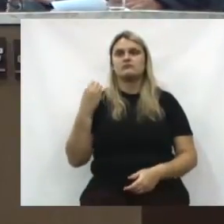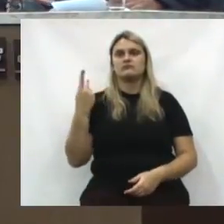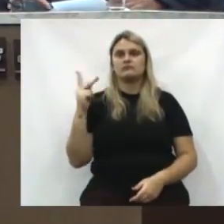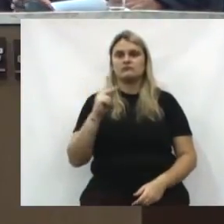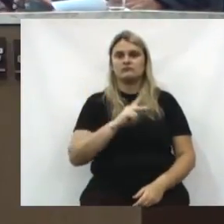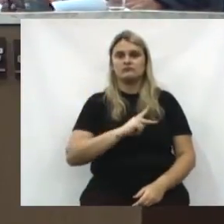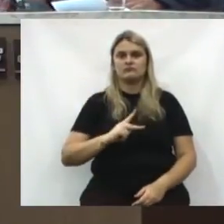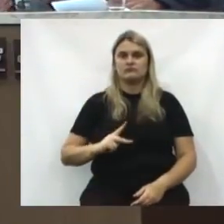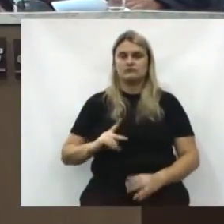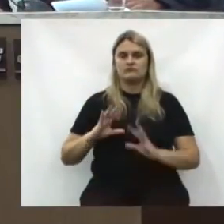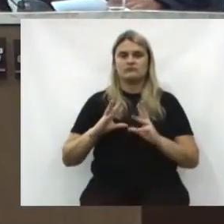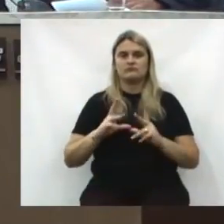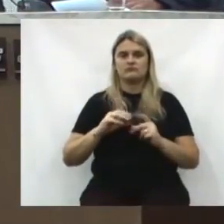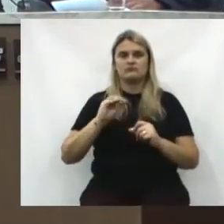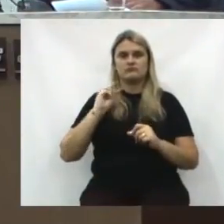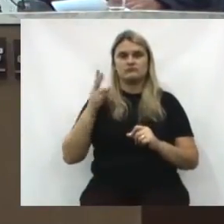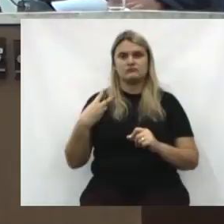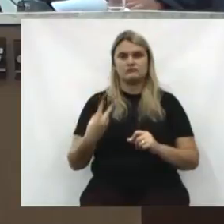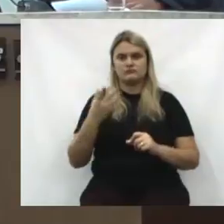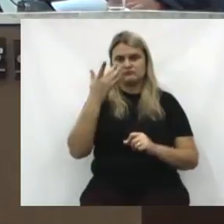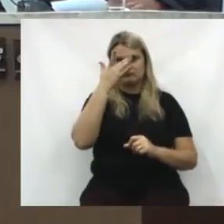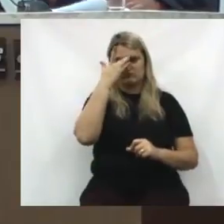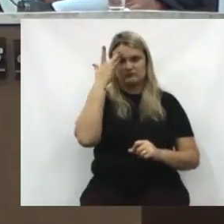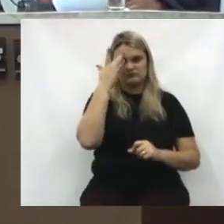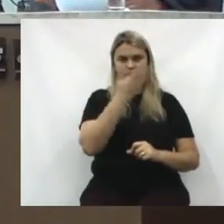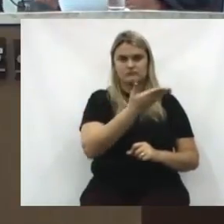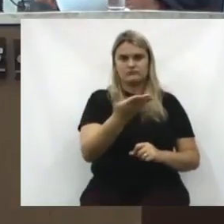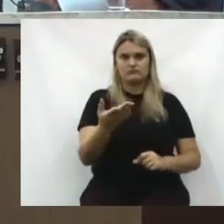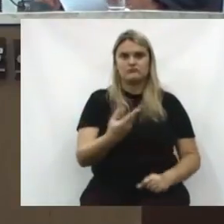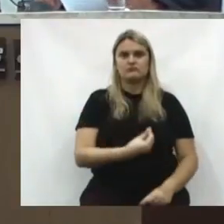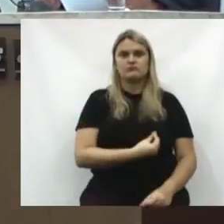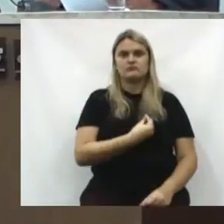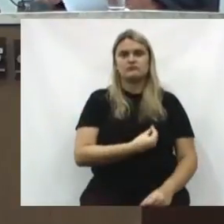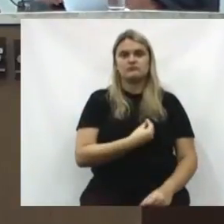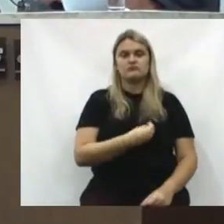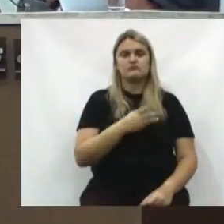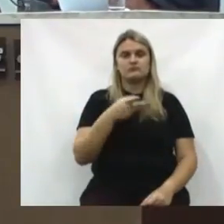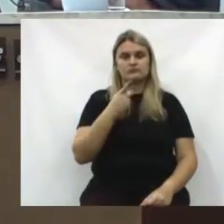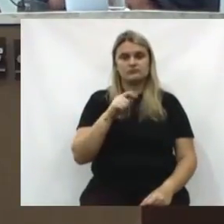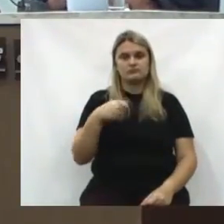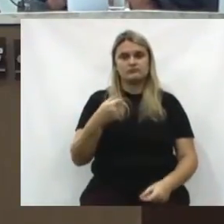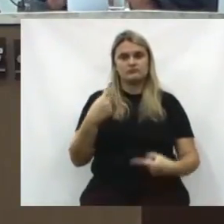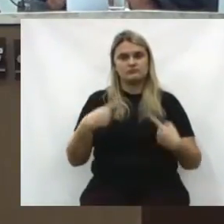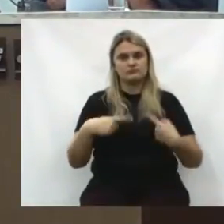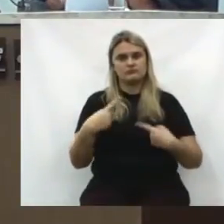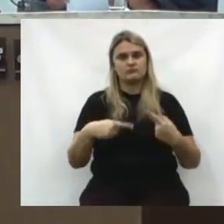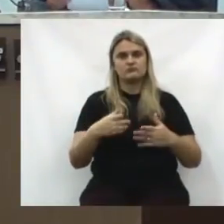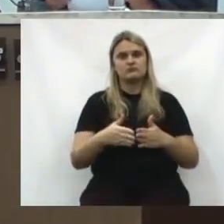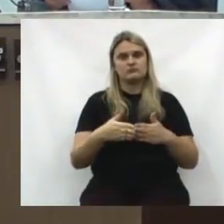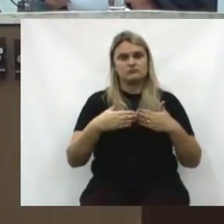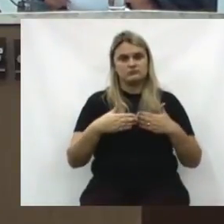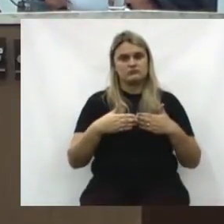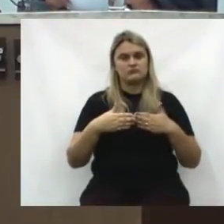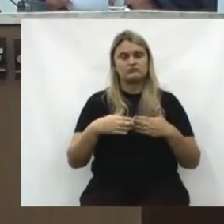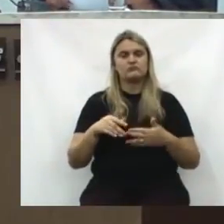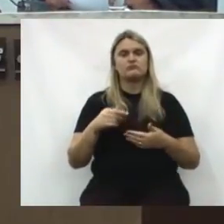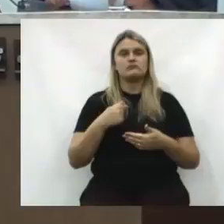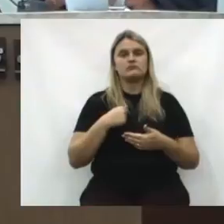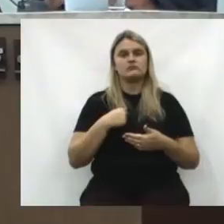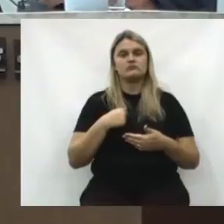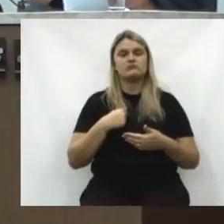Adriano Sass. Senhor presidente, senhores vereadores, munícipes presentes, em relação à discussão